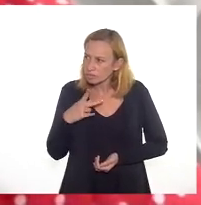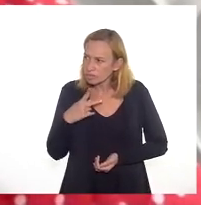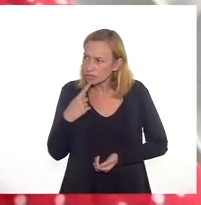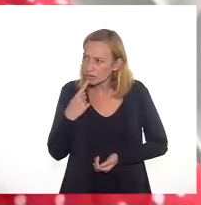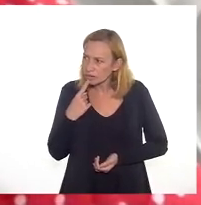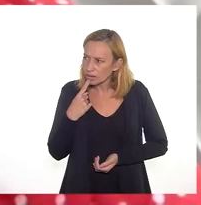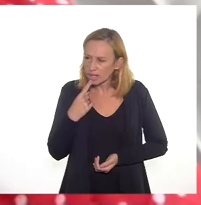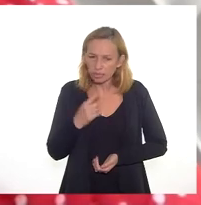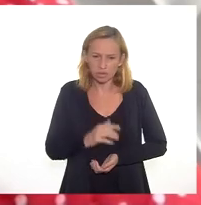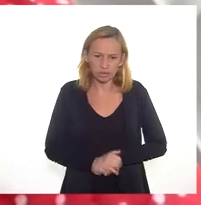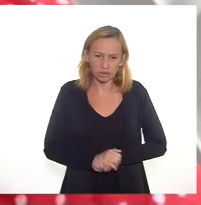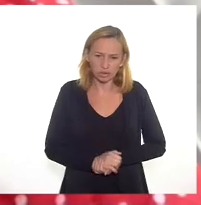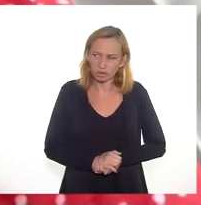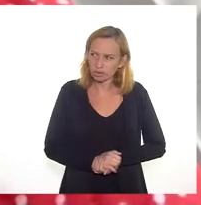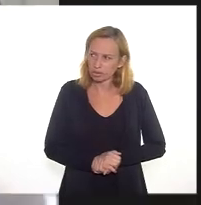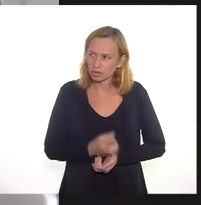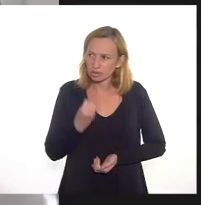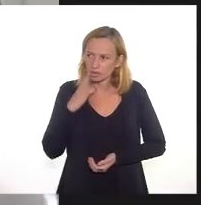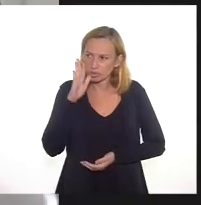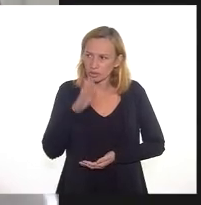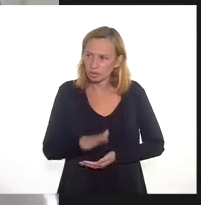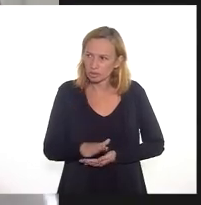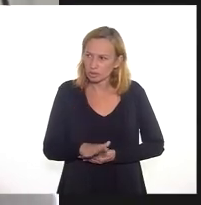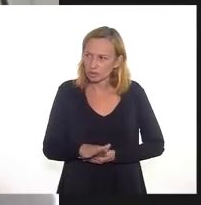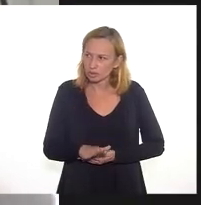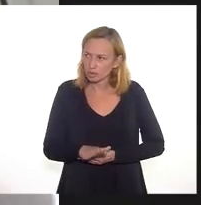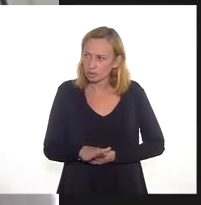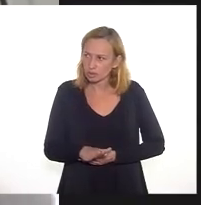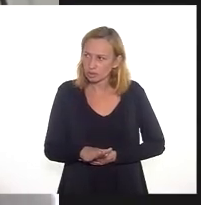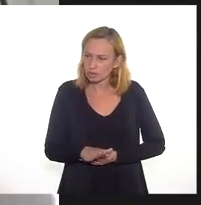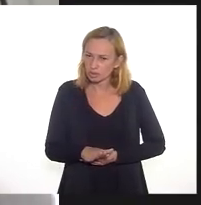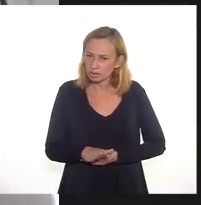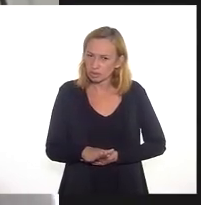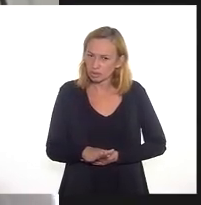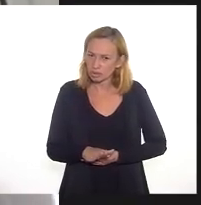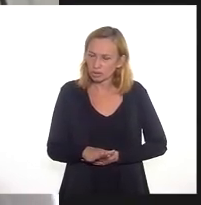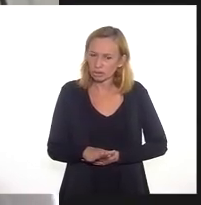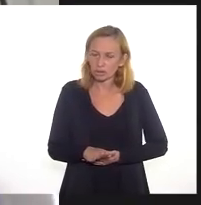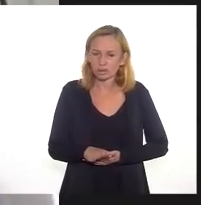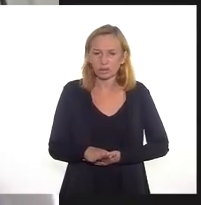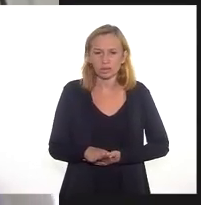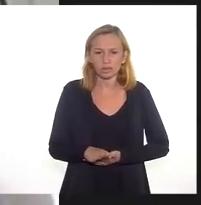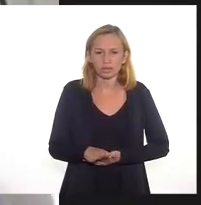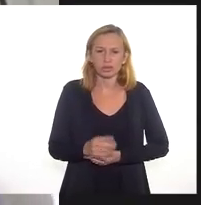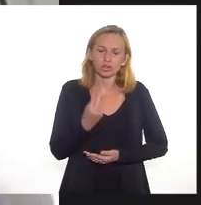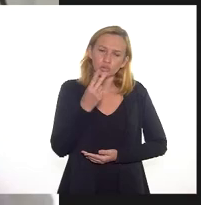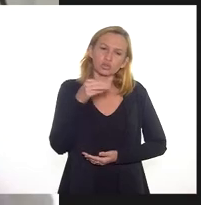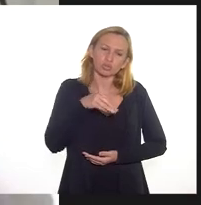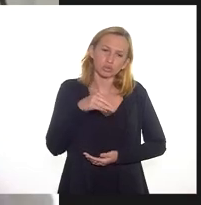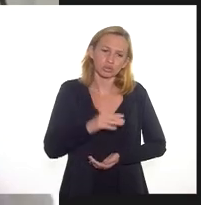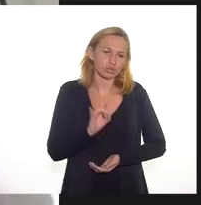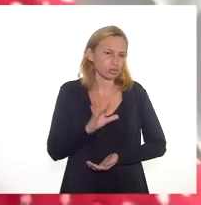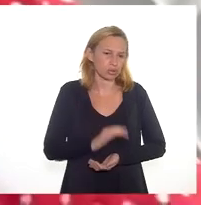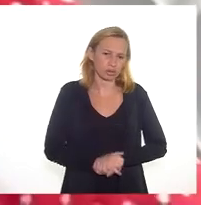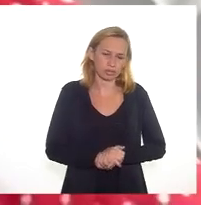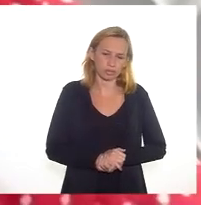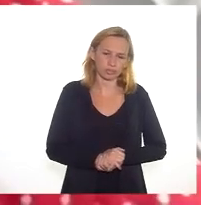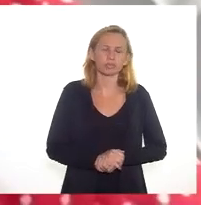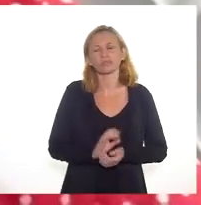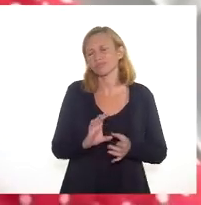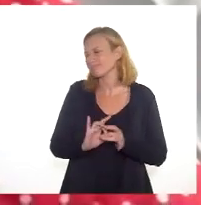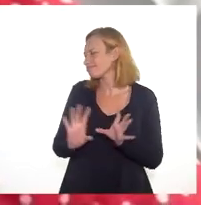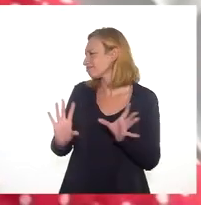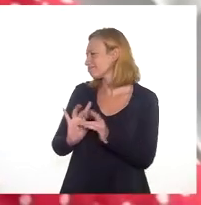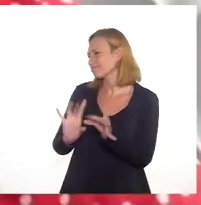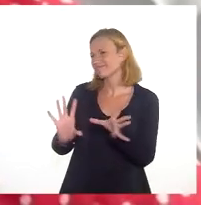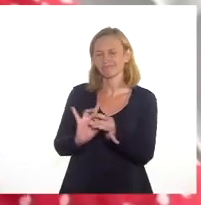palavra? Boa tarde, deputada Marta Rocha. Se puder, apenas em 2 minutinhos. Não, fique à